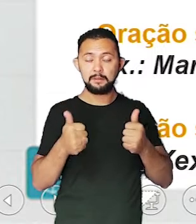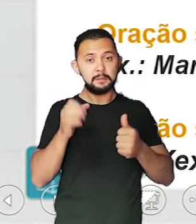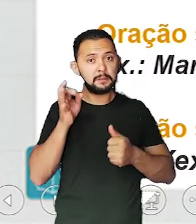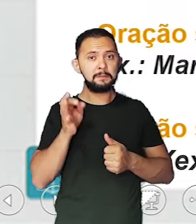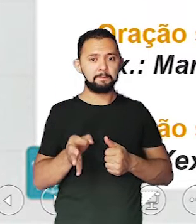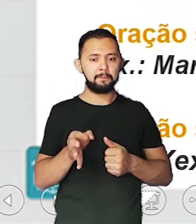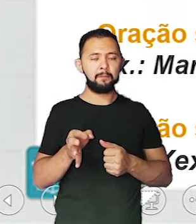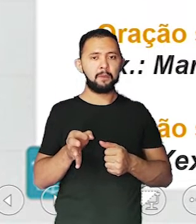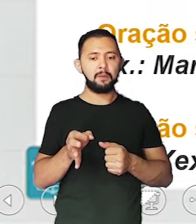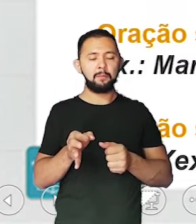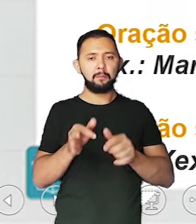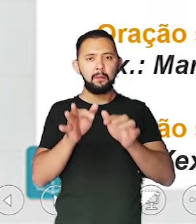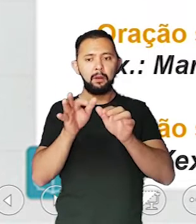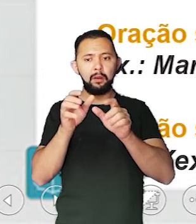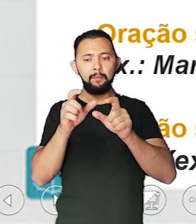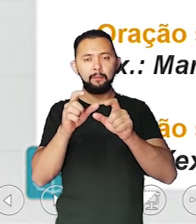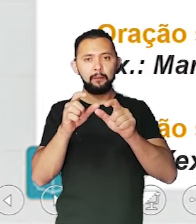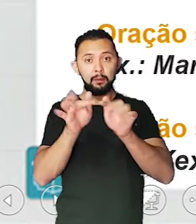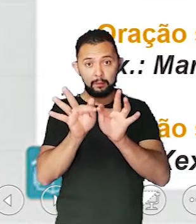oração subordinada subjetiva.